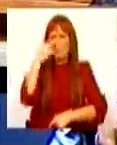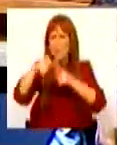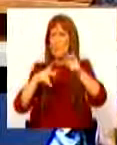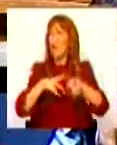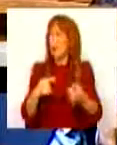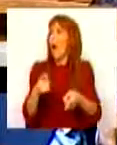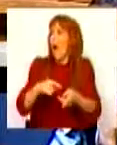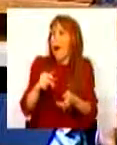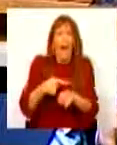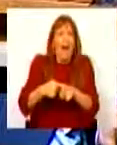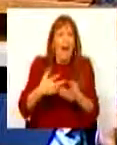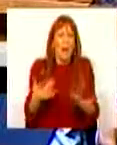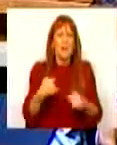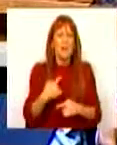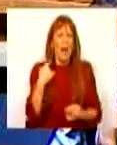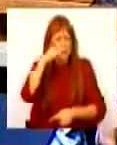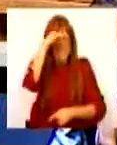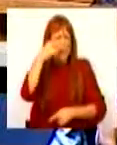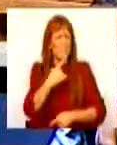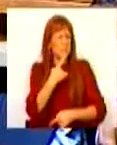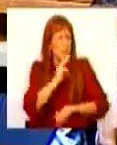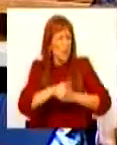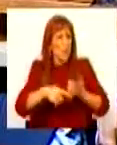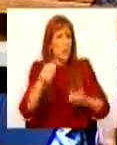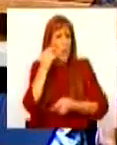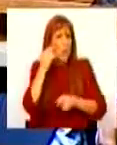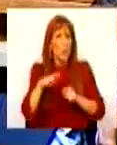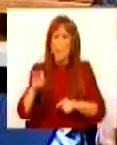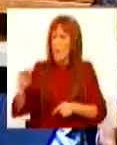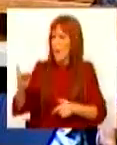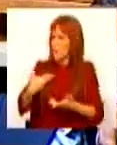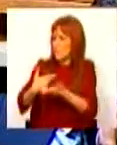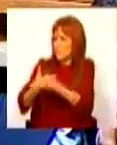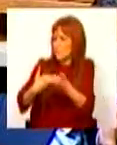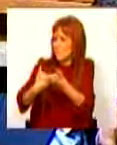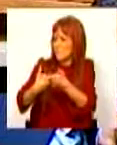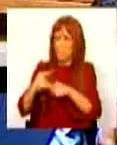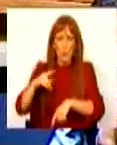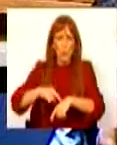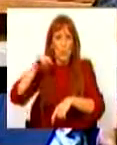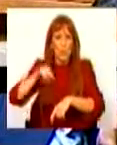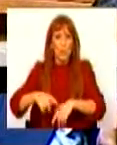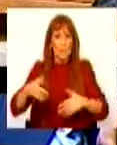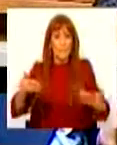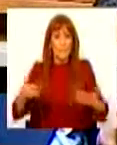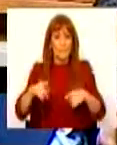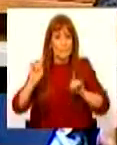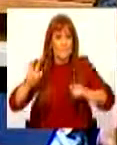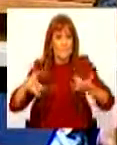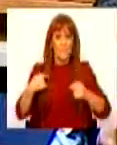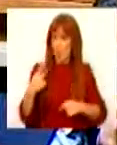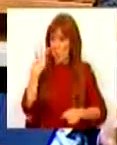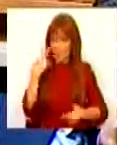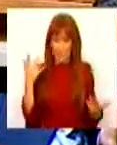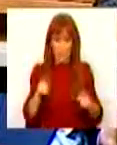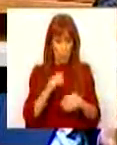também. Aliás, temos alguma dificuldade em perceber como é que o PSD, no momento em que